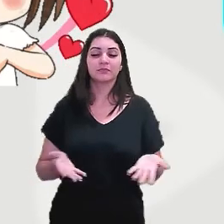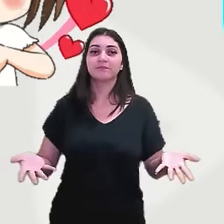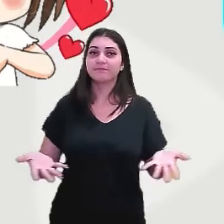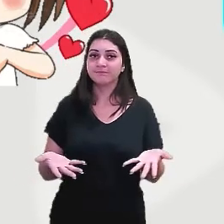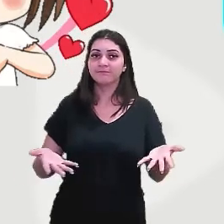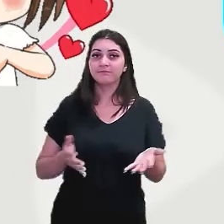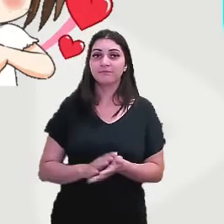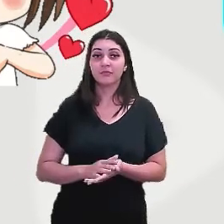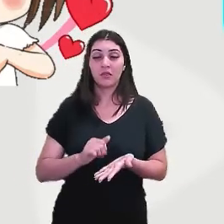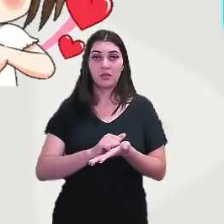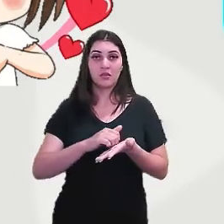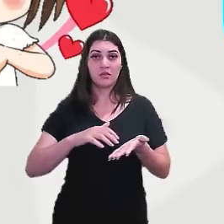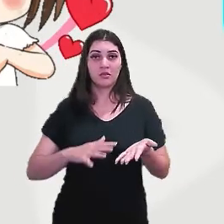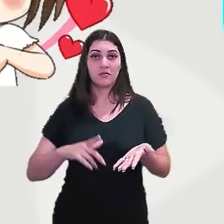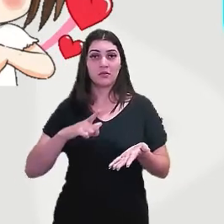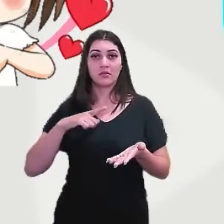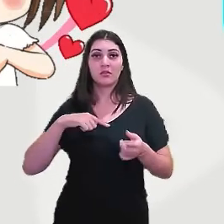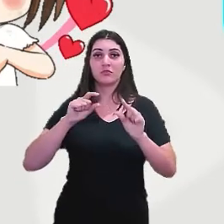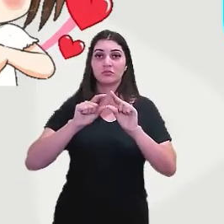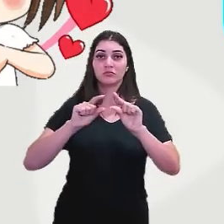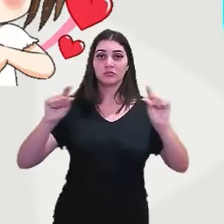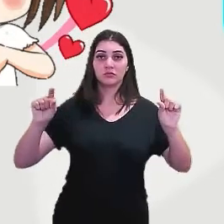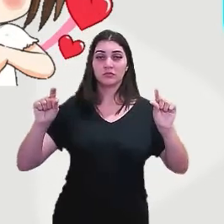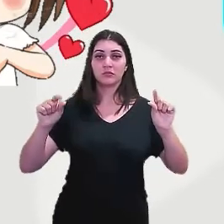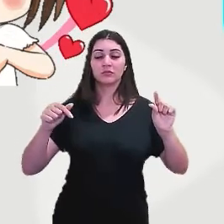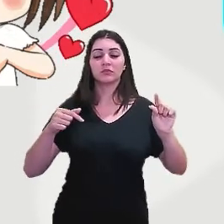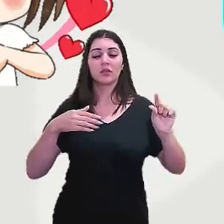toda a diferença no sentido da palavra.